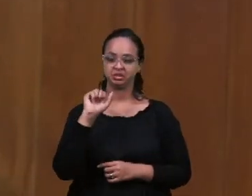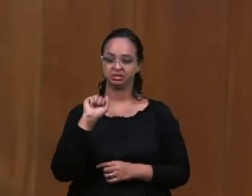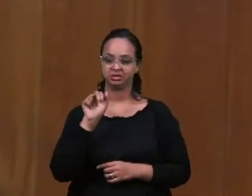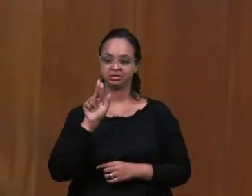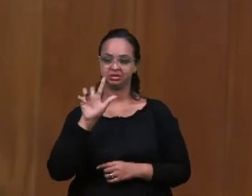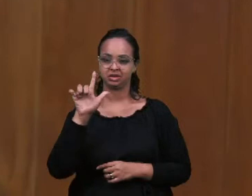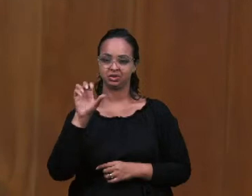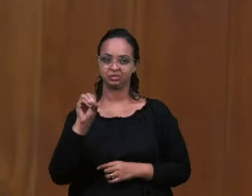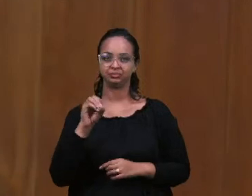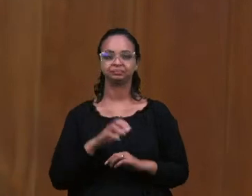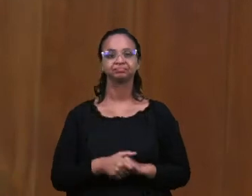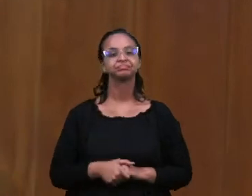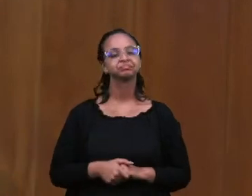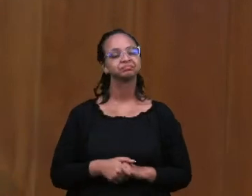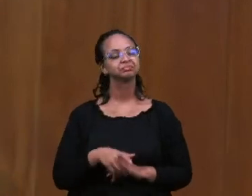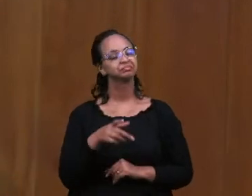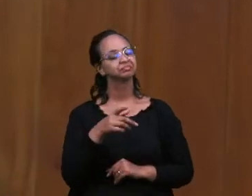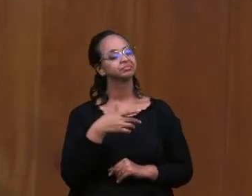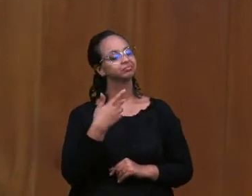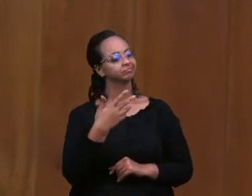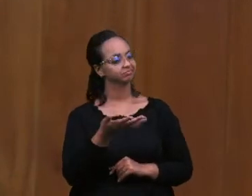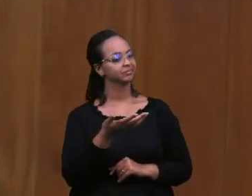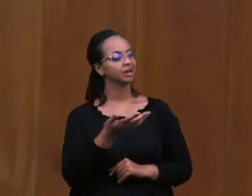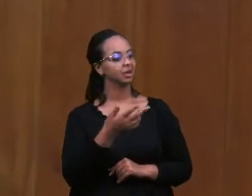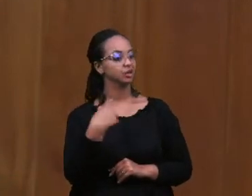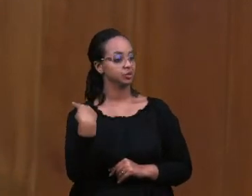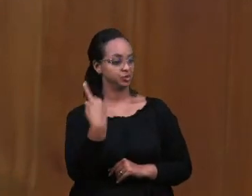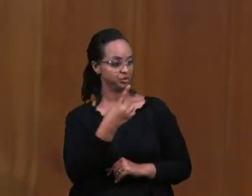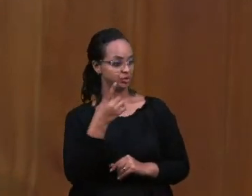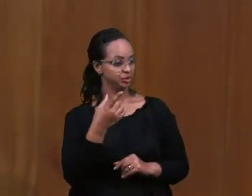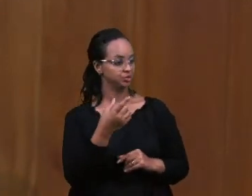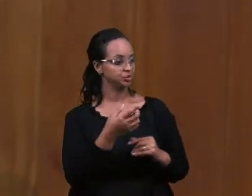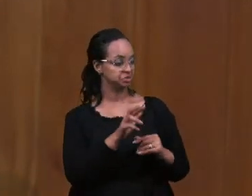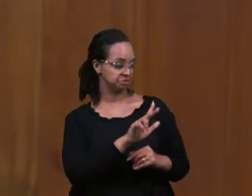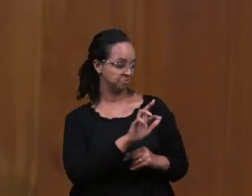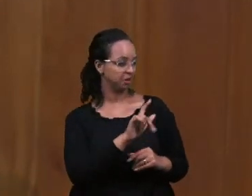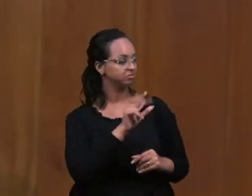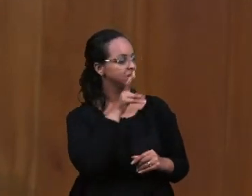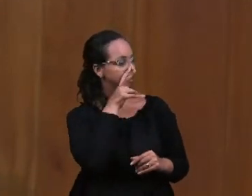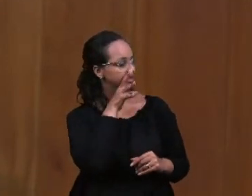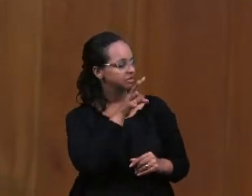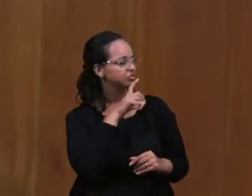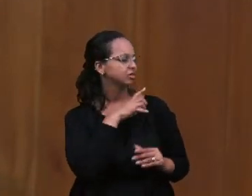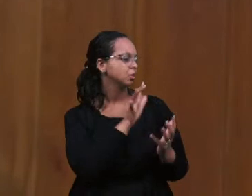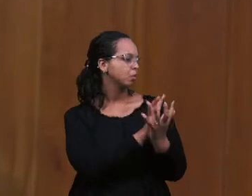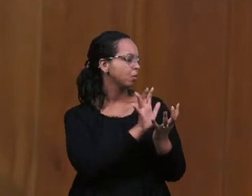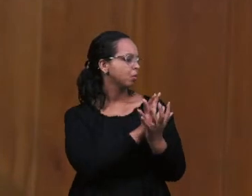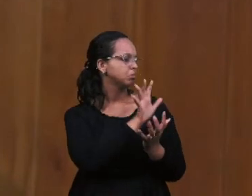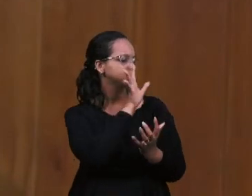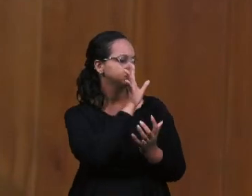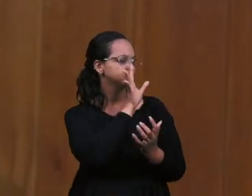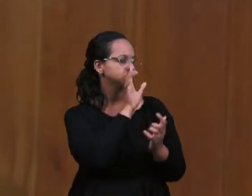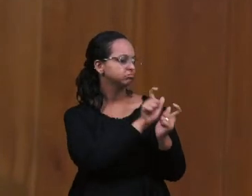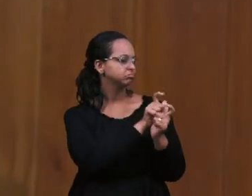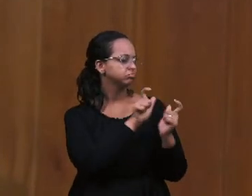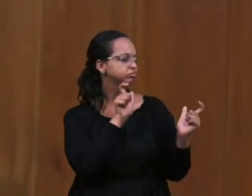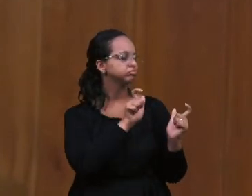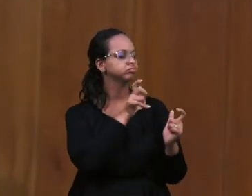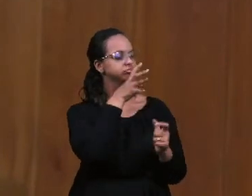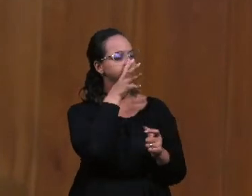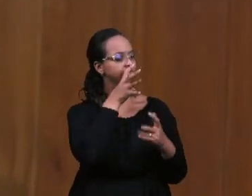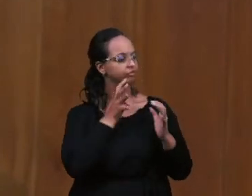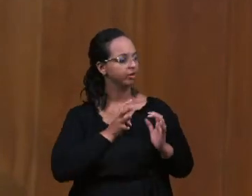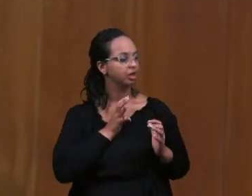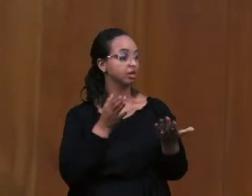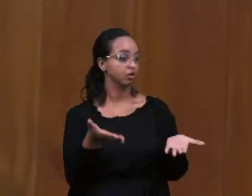Saulo, os nossos irmãos nos assistem, estão participando agora, nós temos um grupo grande assistindo a essa programação